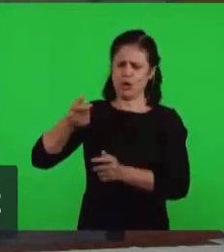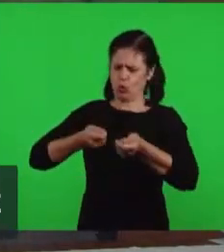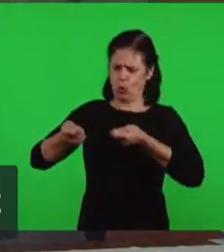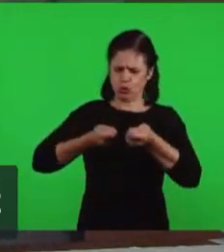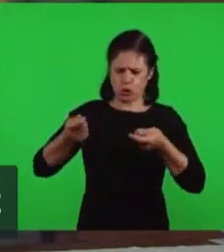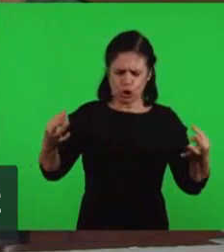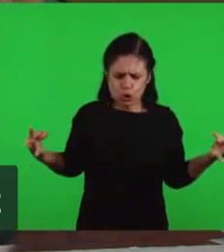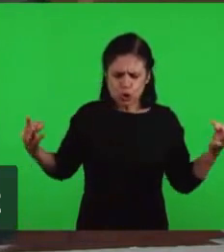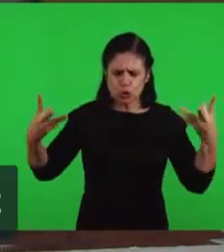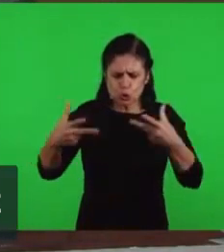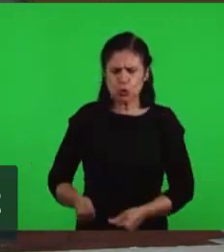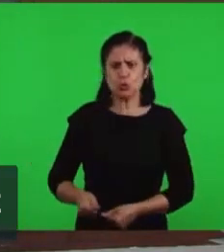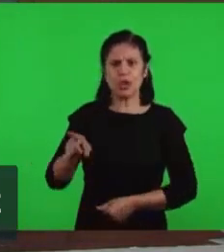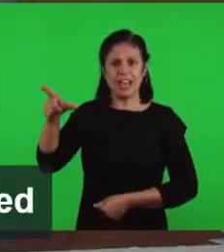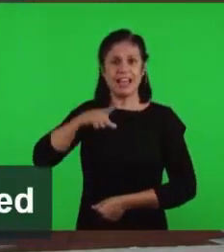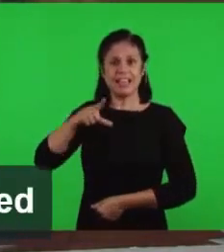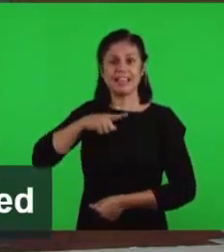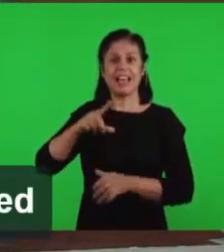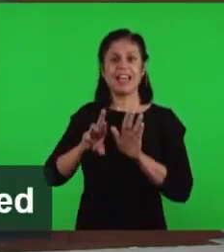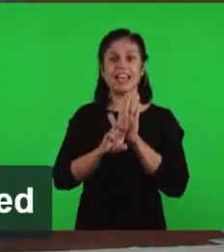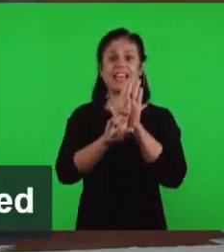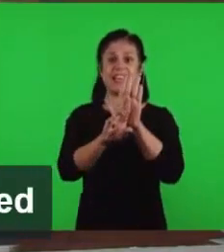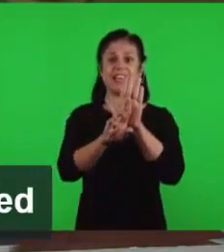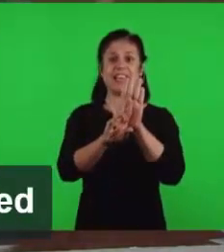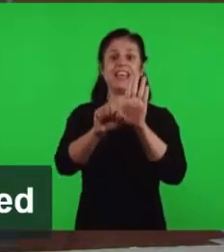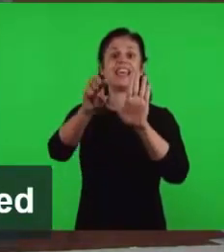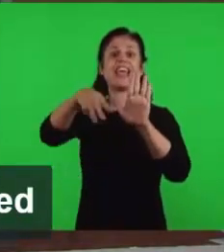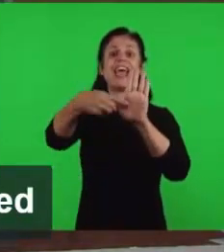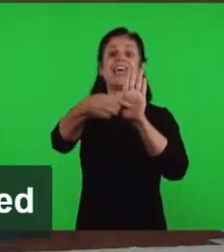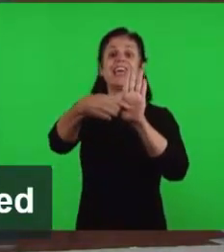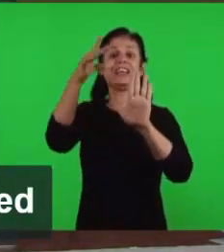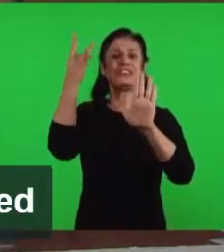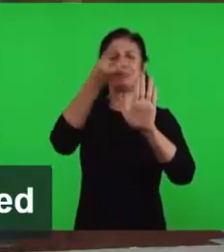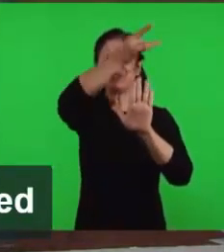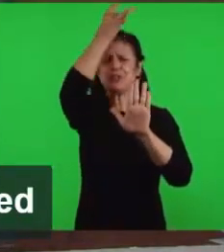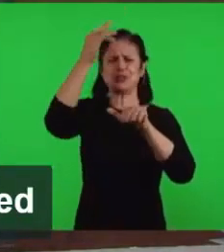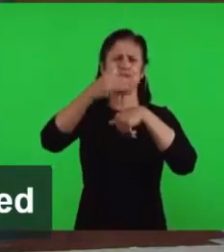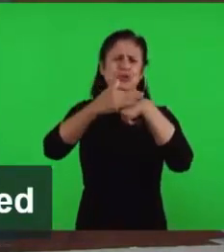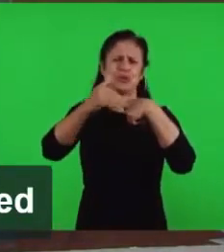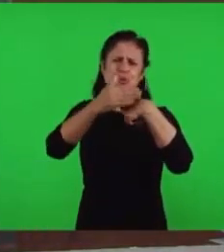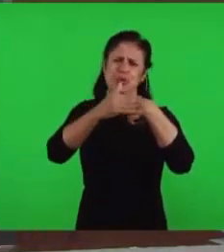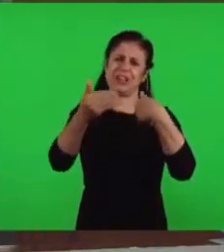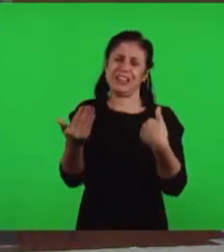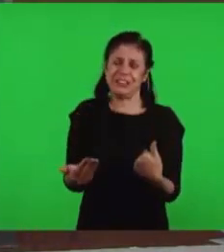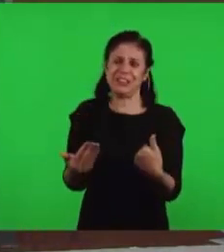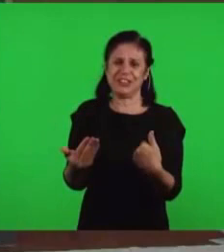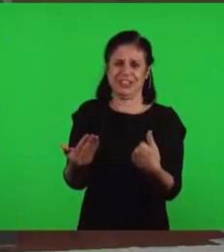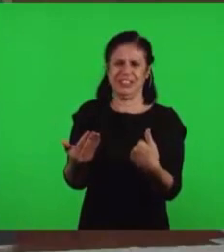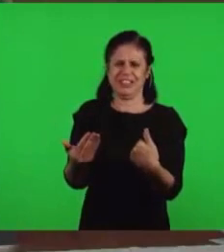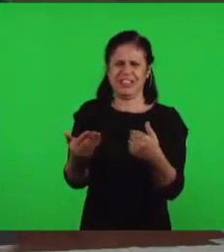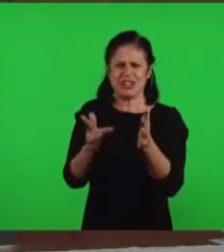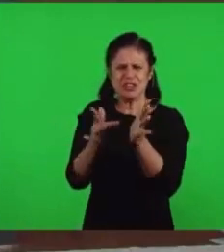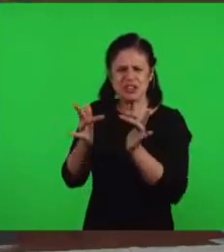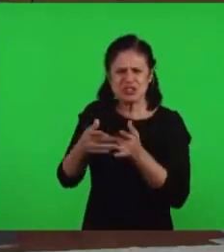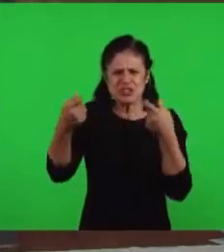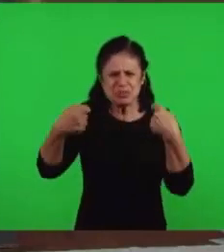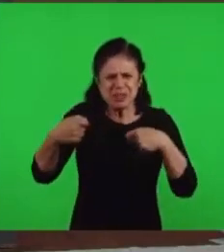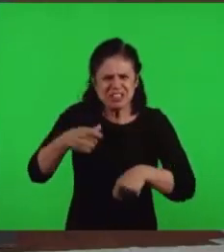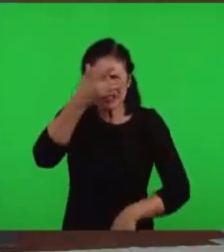emissário ele tem o espírito santo o paráclito o consolador ele precisa de pessoas